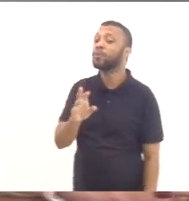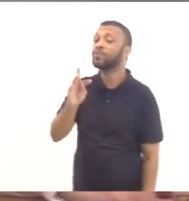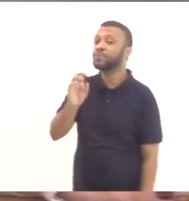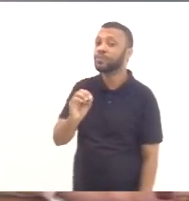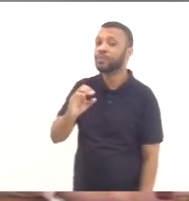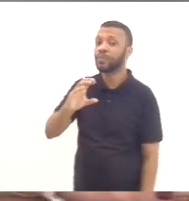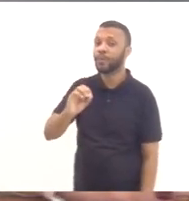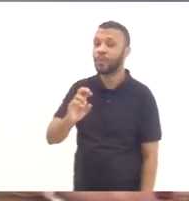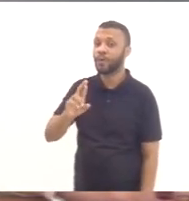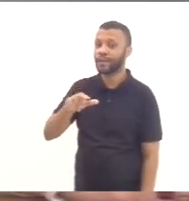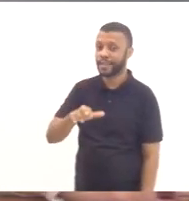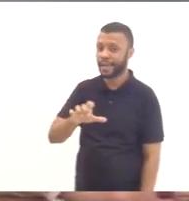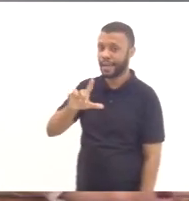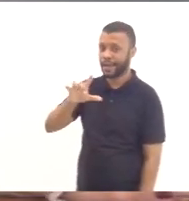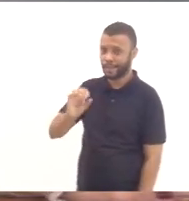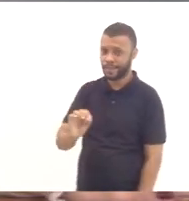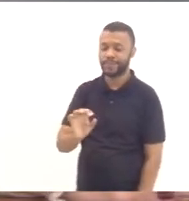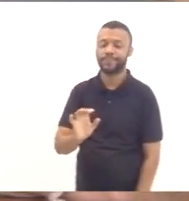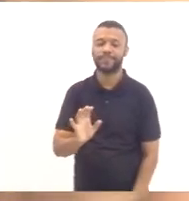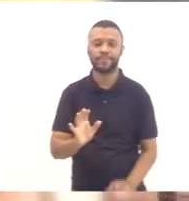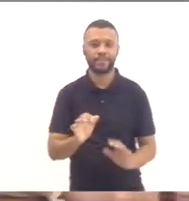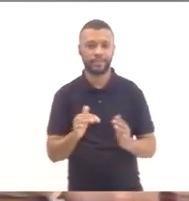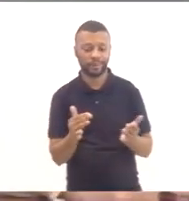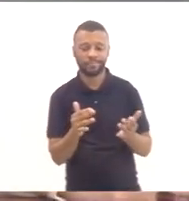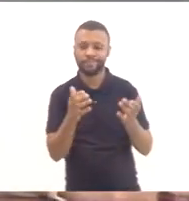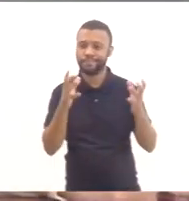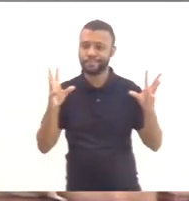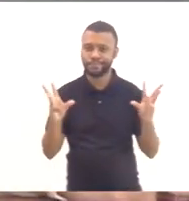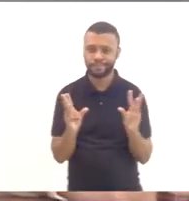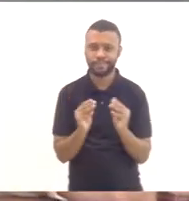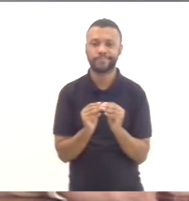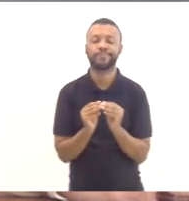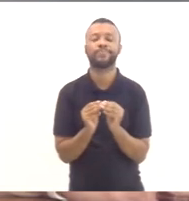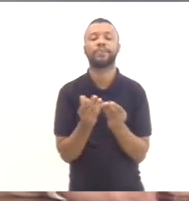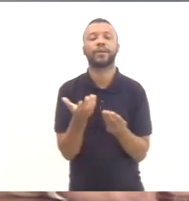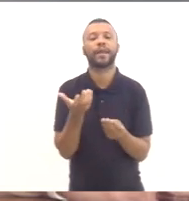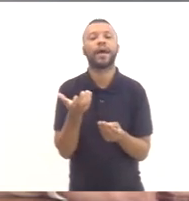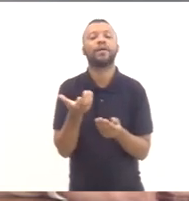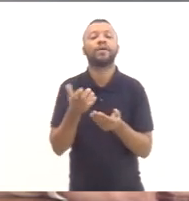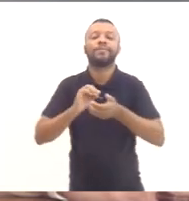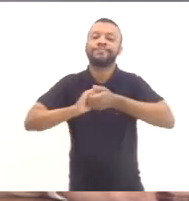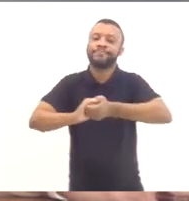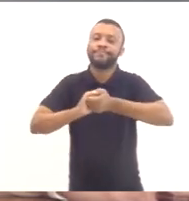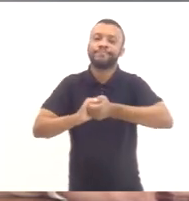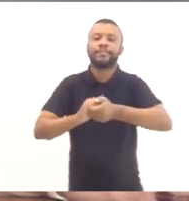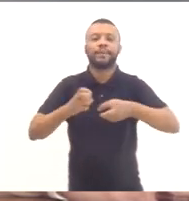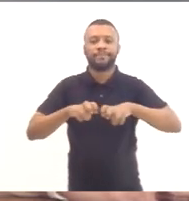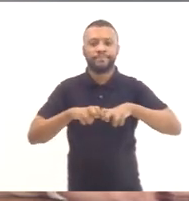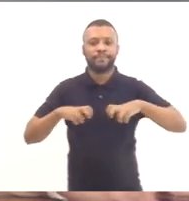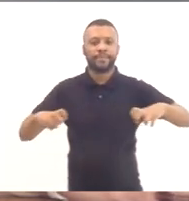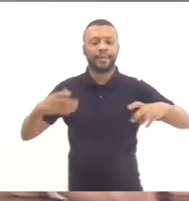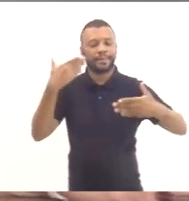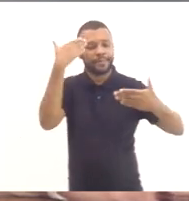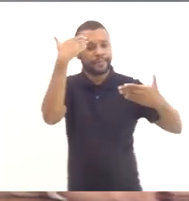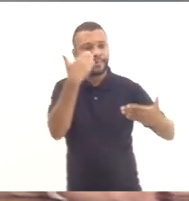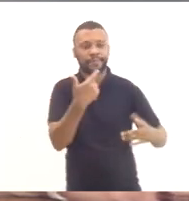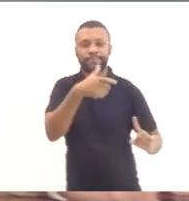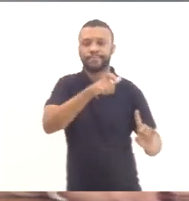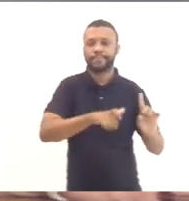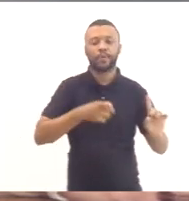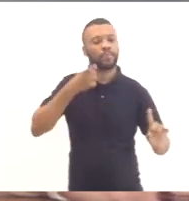Cornélio então bom dito isso eu queria cumprimentar a mesa é agradecendo a pessoa do o